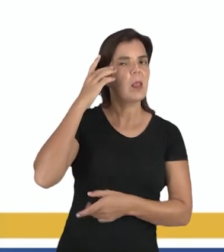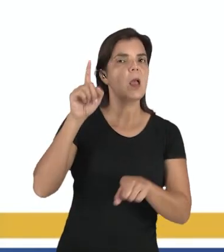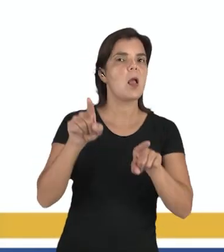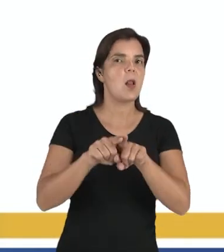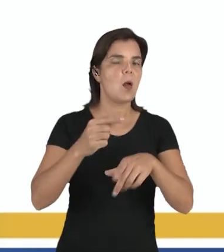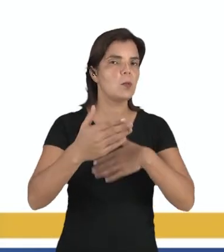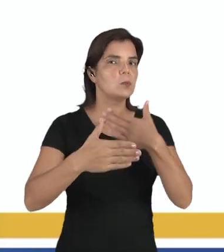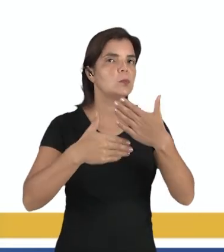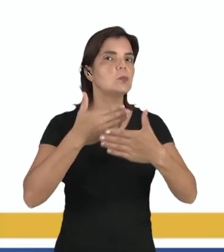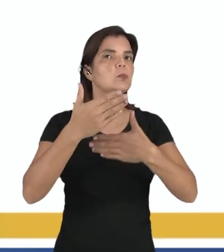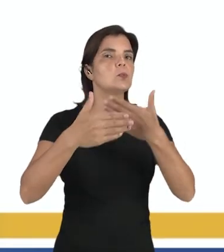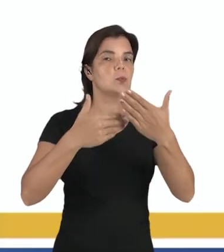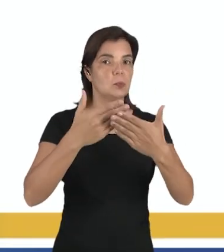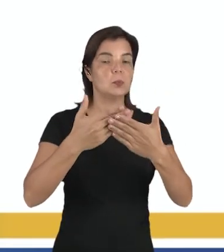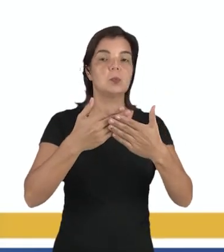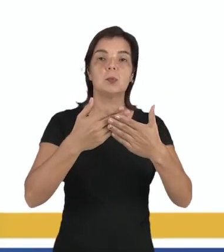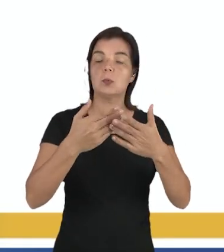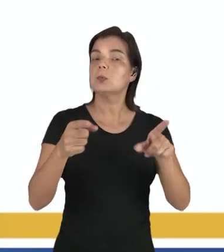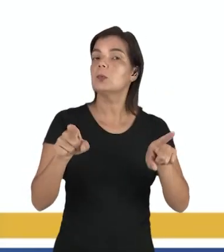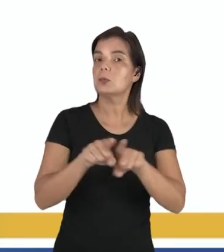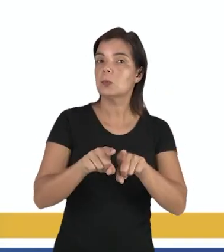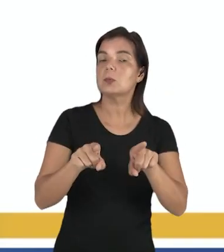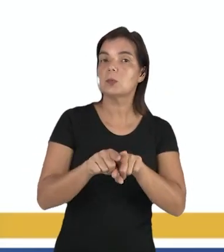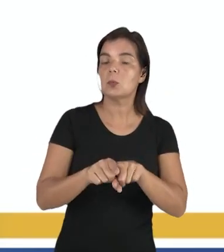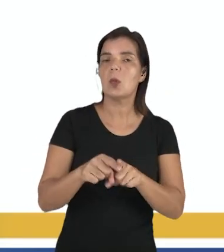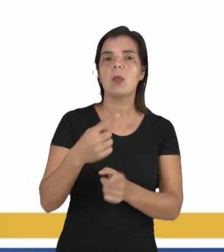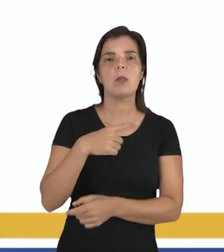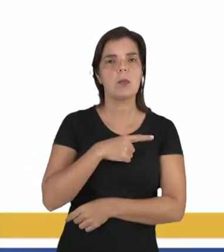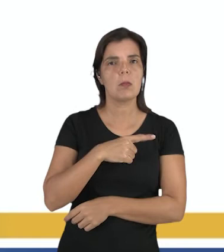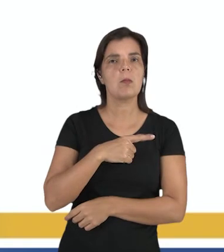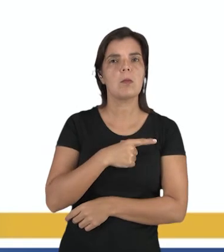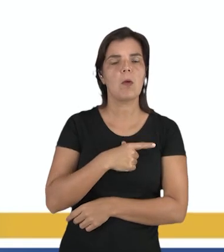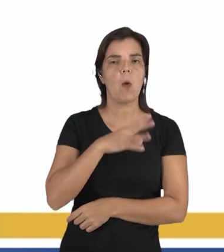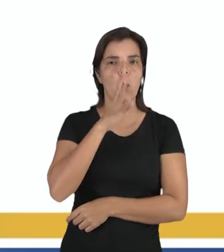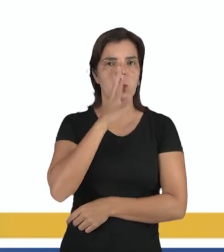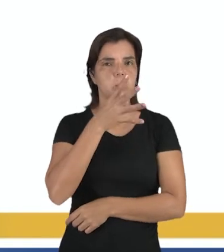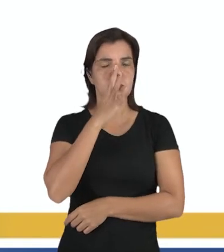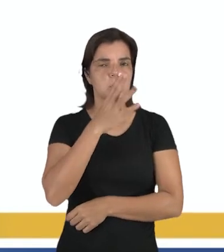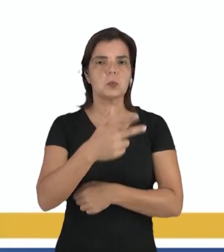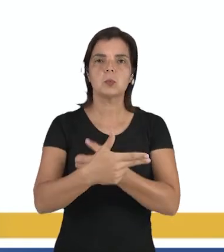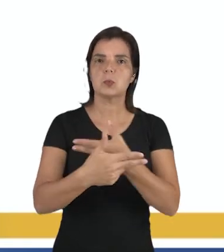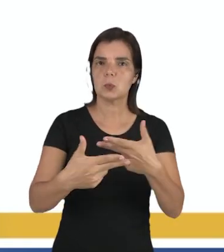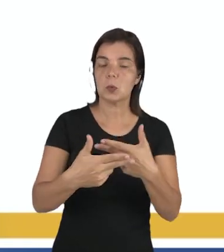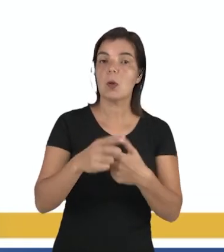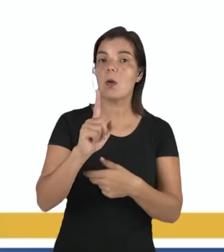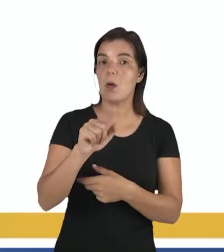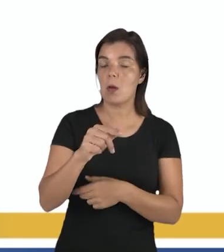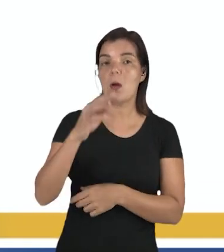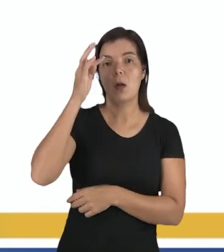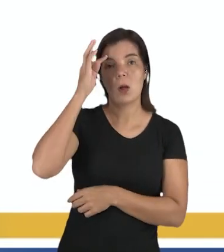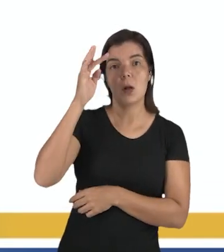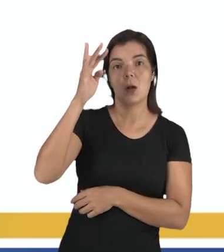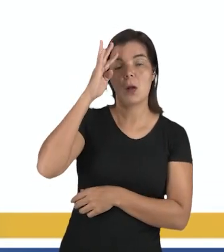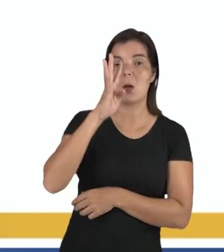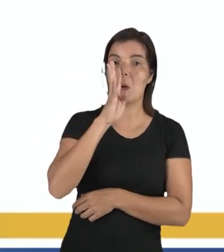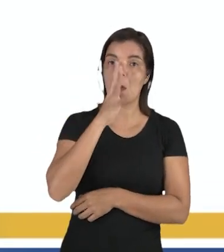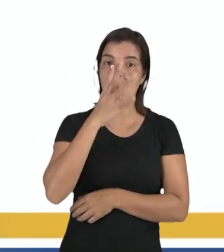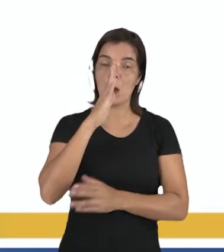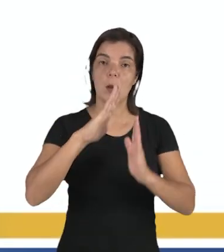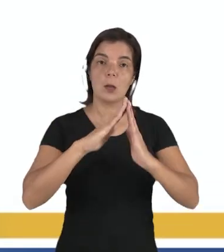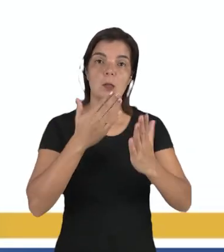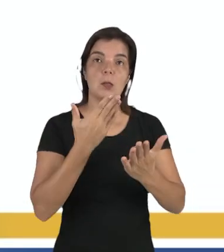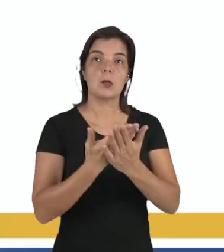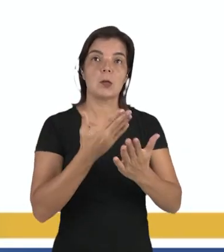no progresso e na evolução, a gente tem uma crítica sobre isso, que é a teoria crítica da Escola